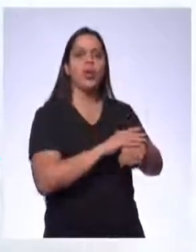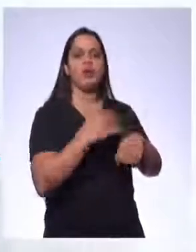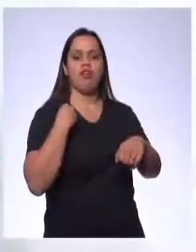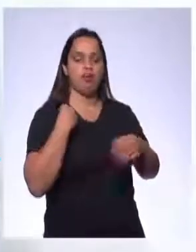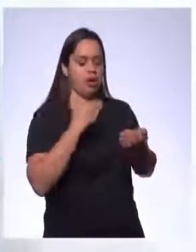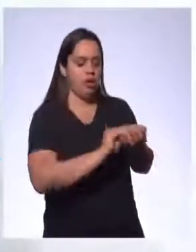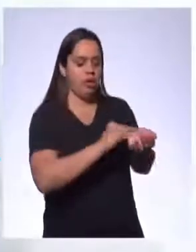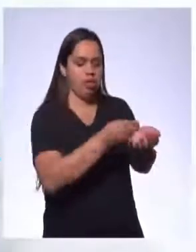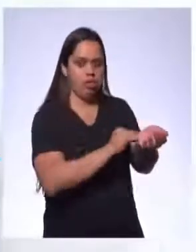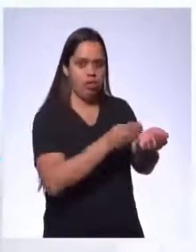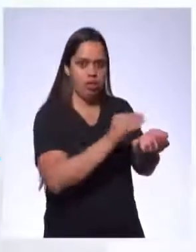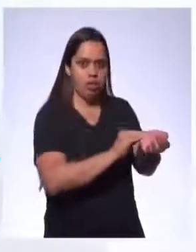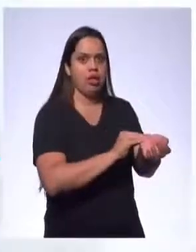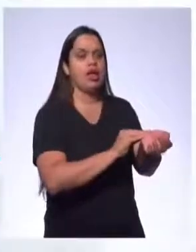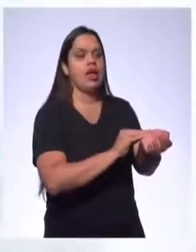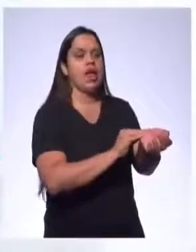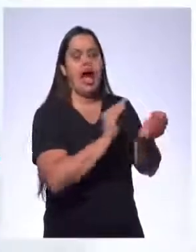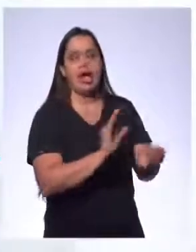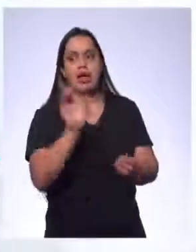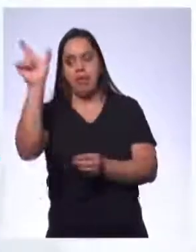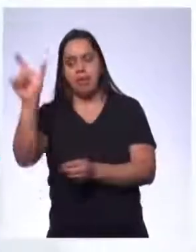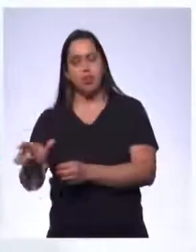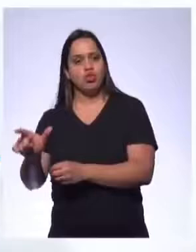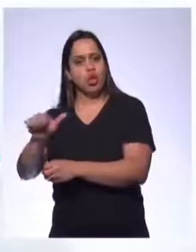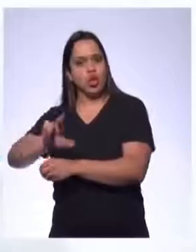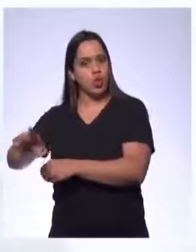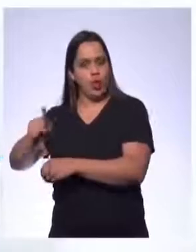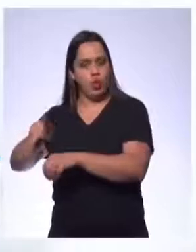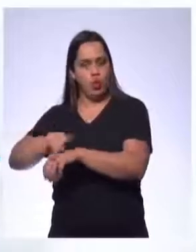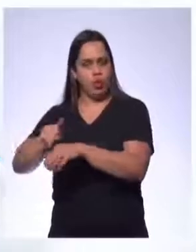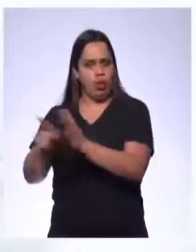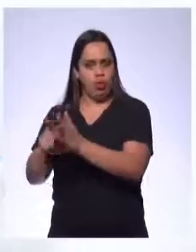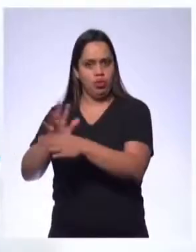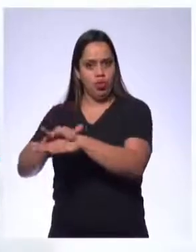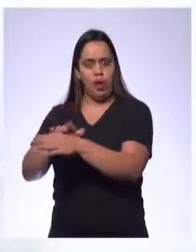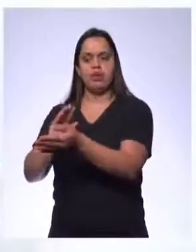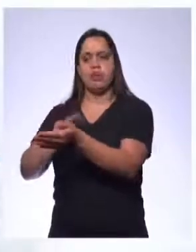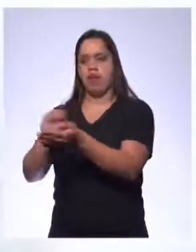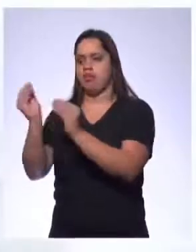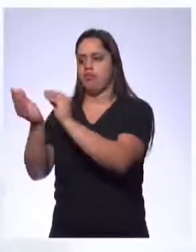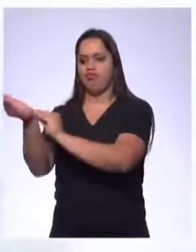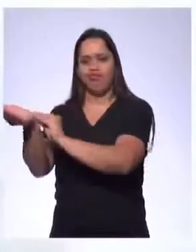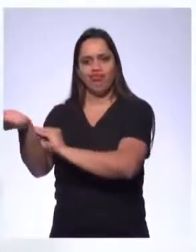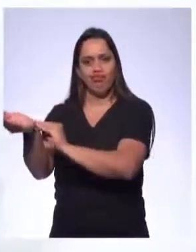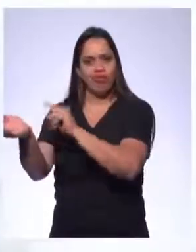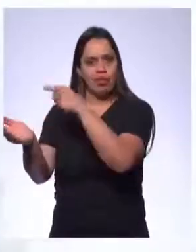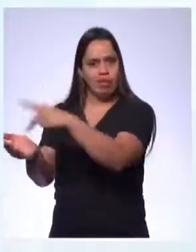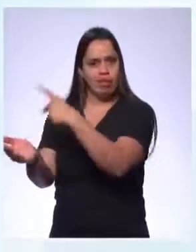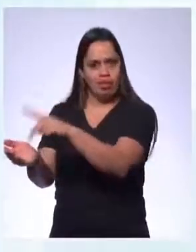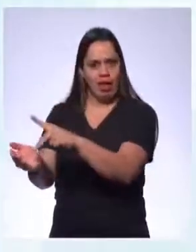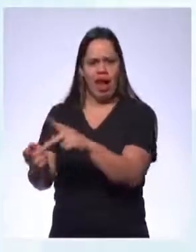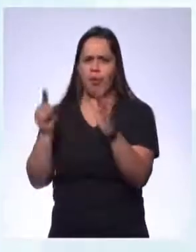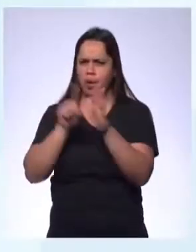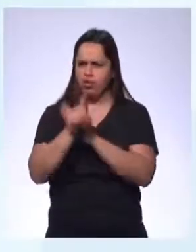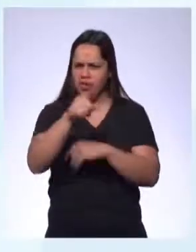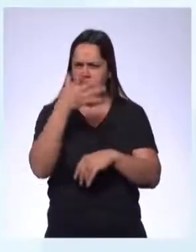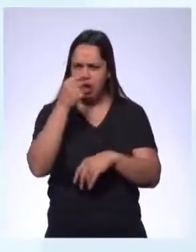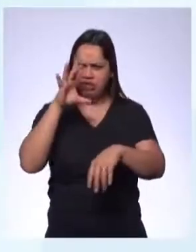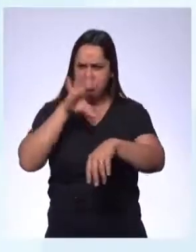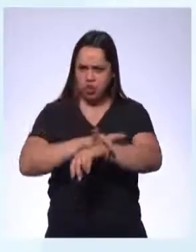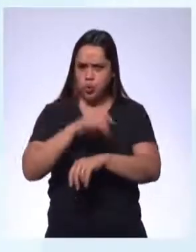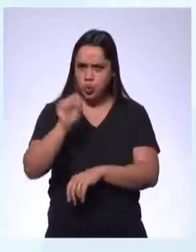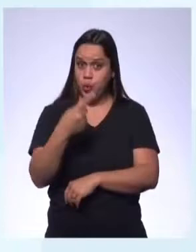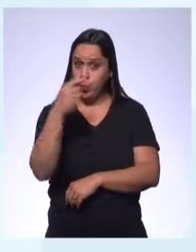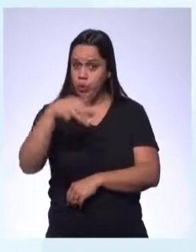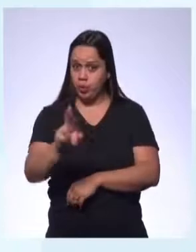quero saber de você. Vou dar um minutinho aí para você responder no chat. Você acha que esse método é seguro? Um